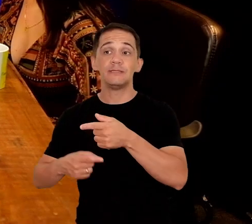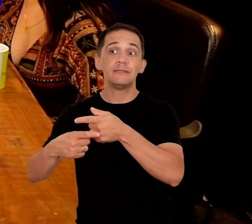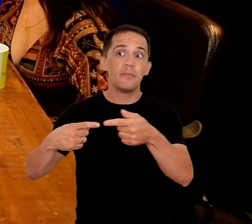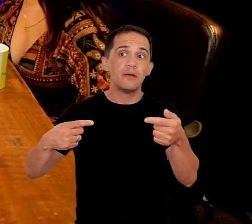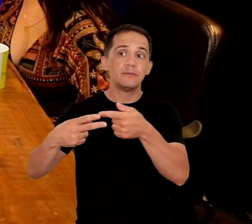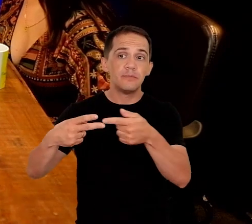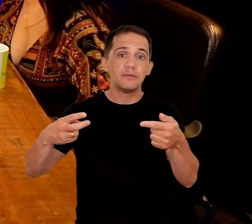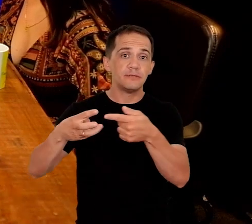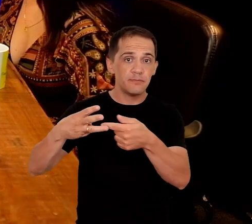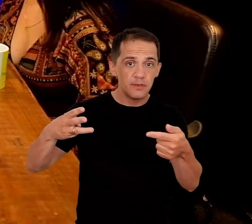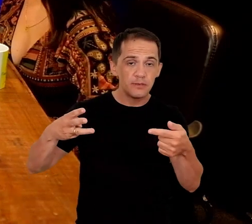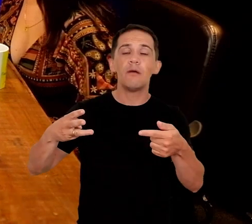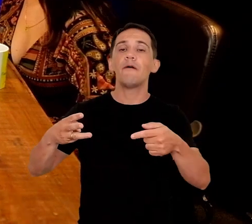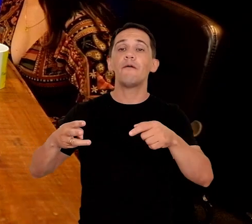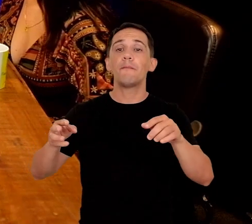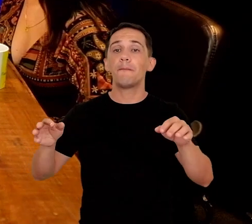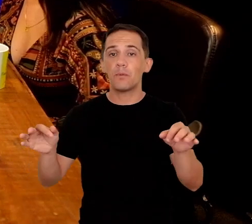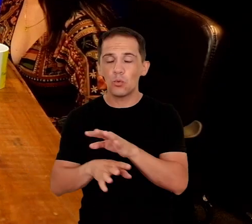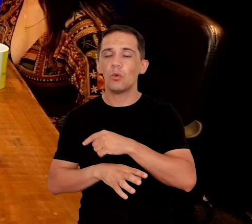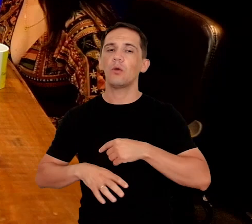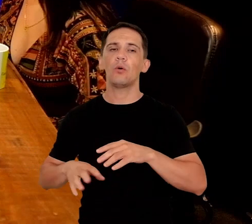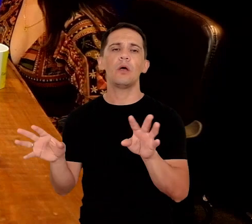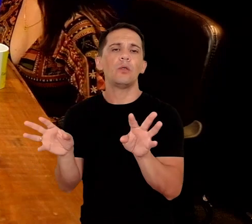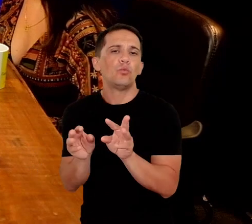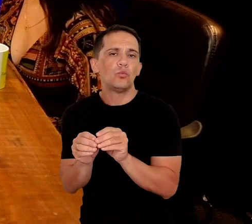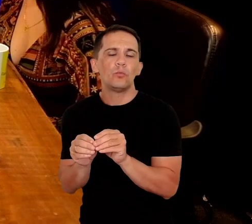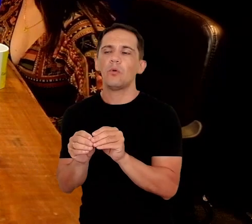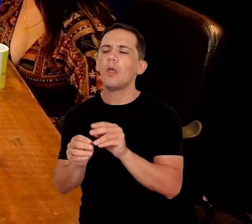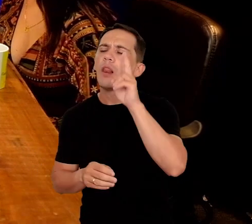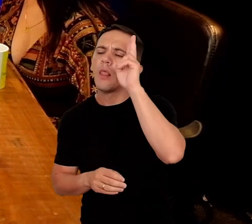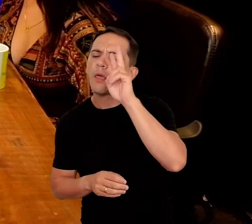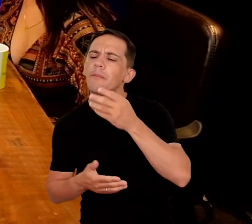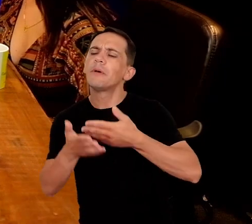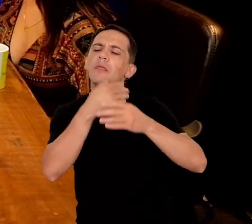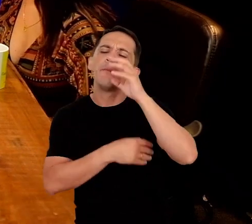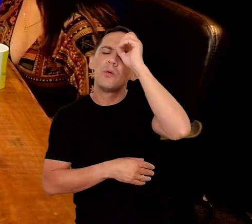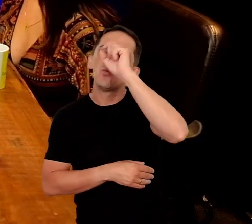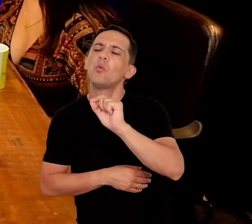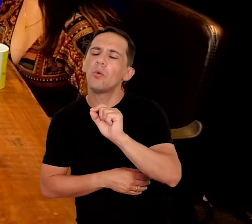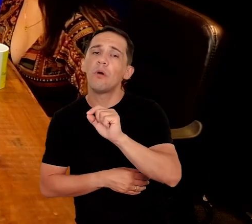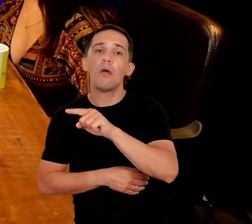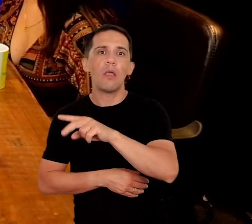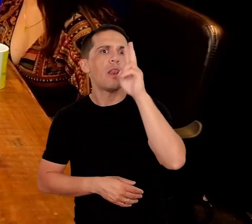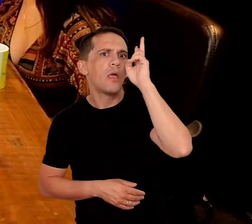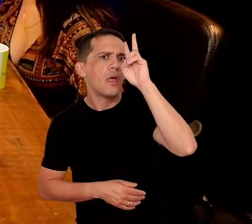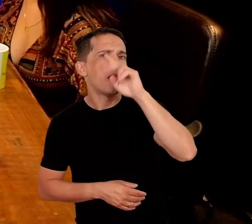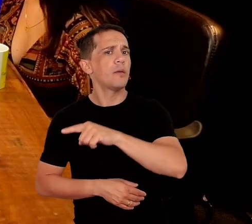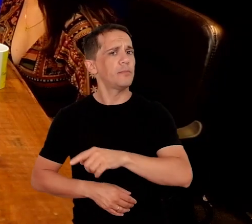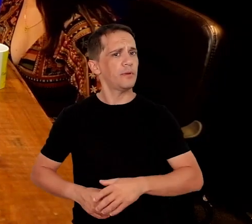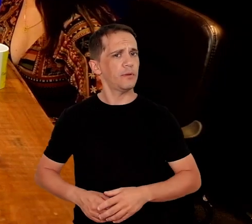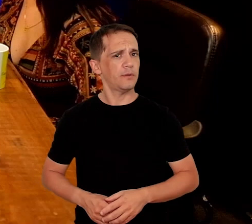resumo daquelas 3 semanas, são 3 dias, né? E eles lembram. Lá no final do ano, eles lembram do primeiro sinal do primeiro dia. Olha só.